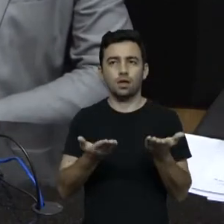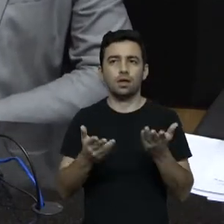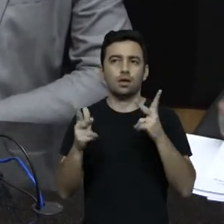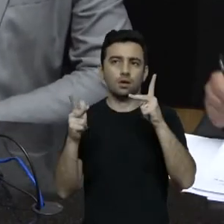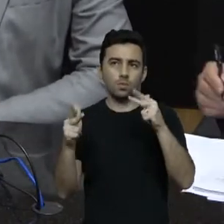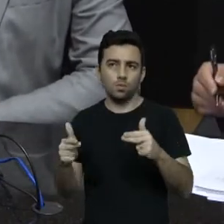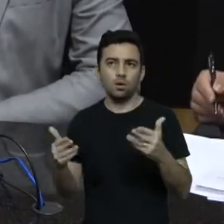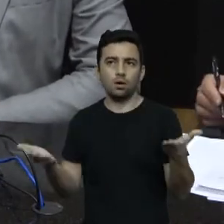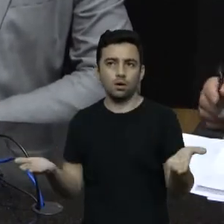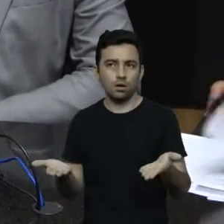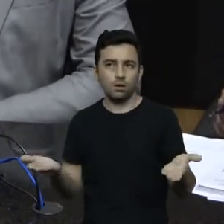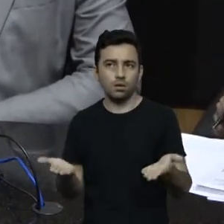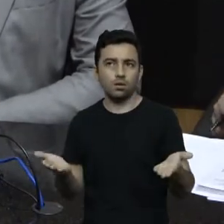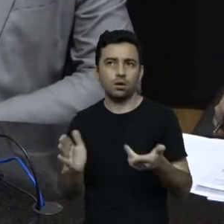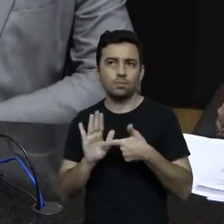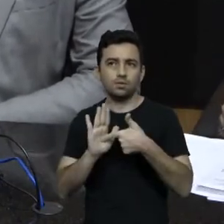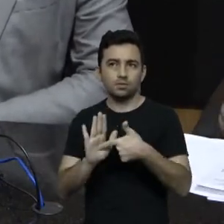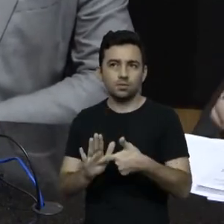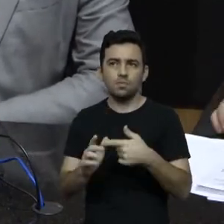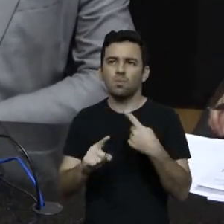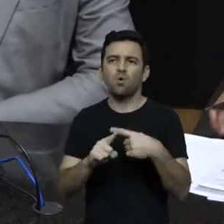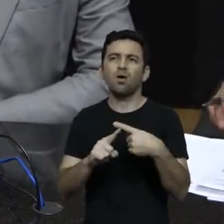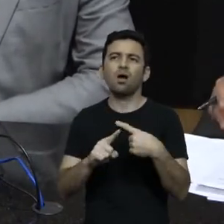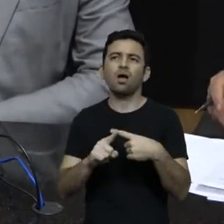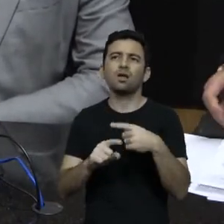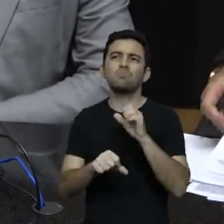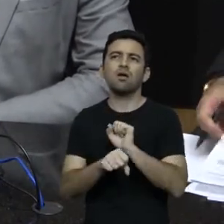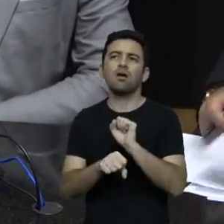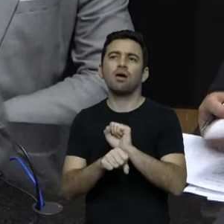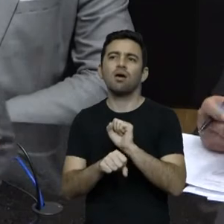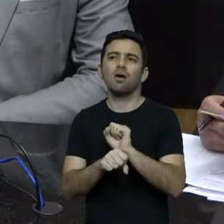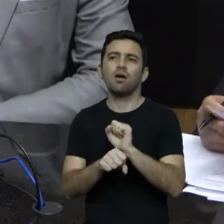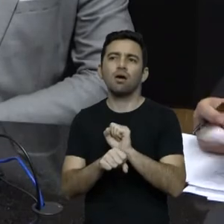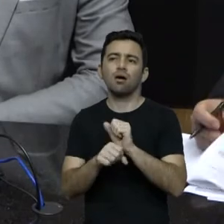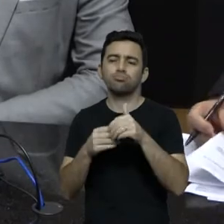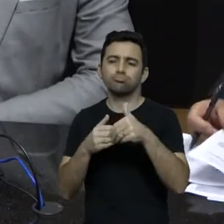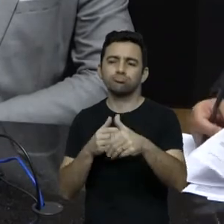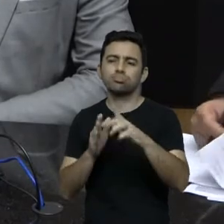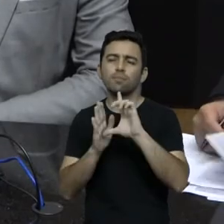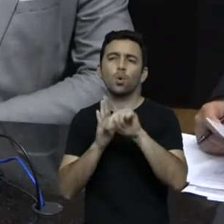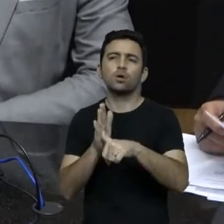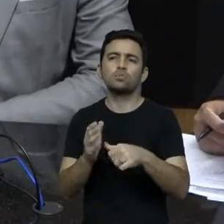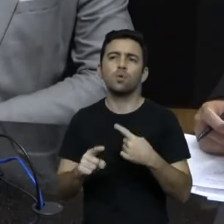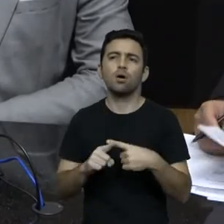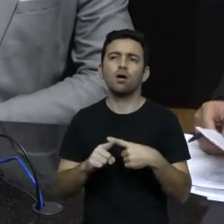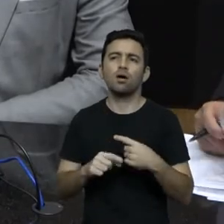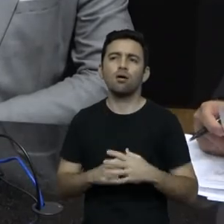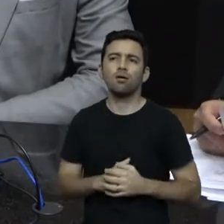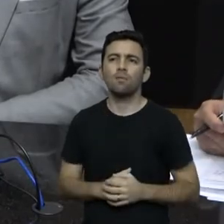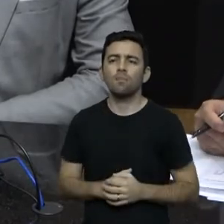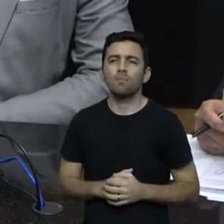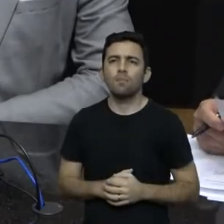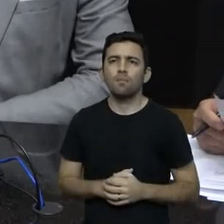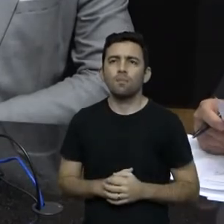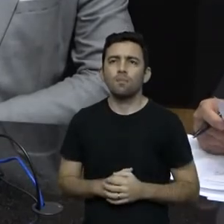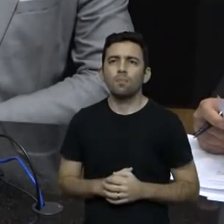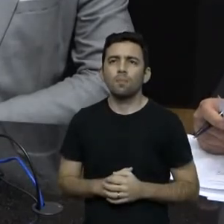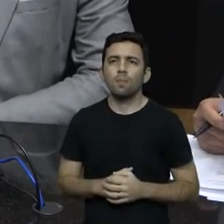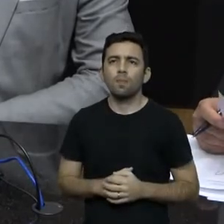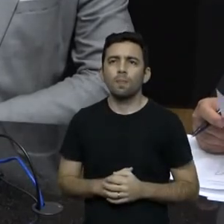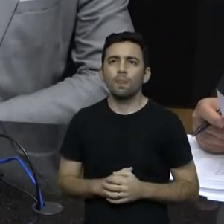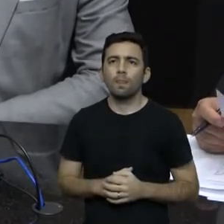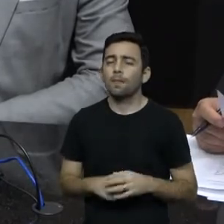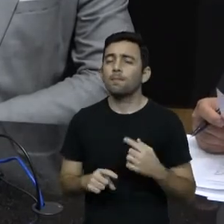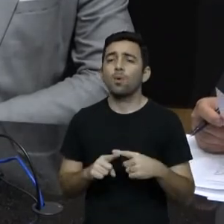agora porque aguardar aguardar pelo posteriormente é simplesmente isso